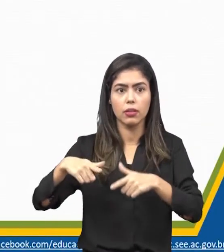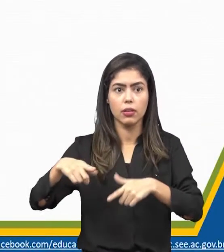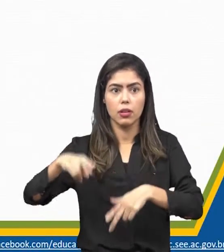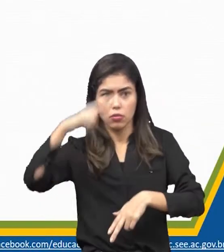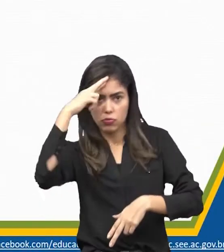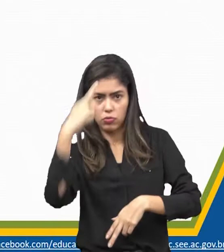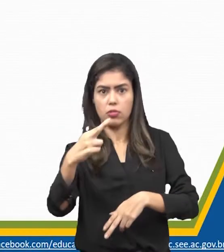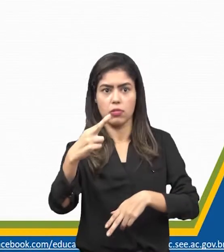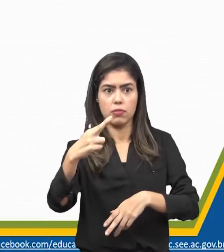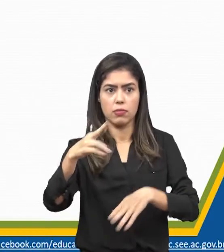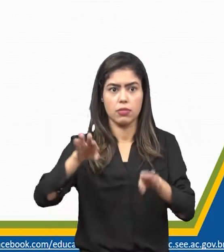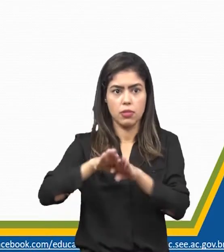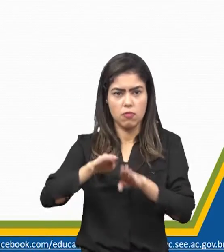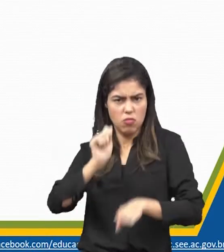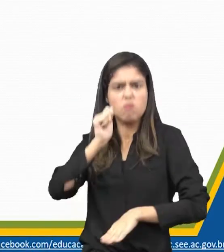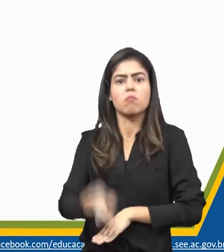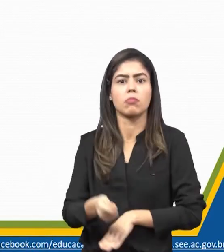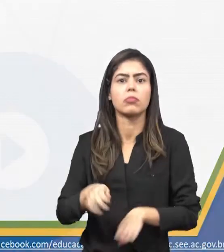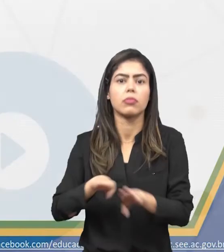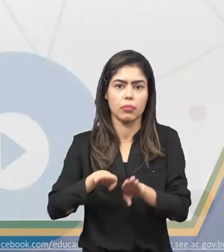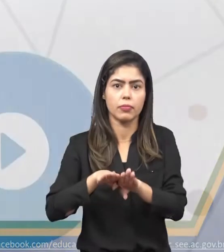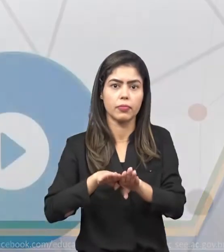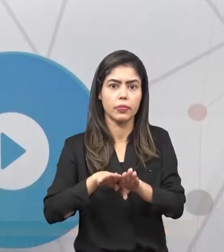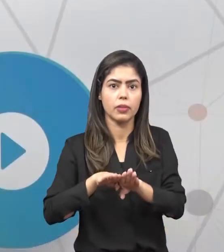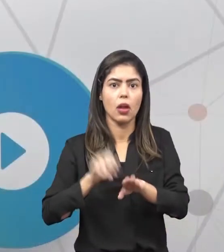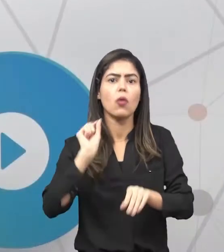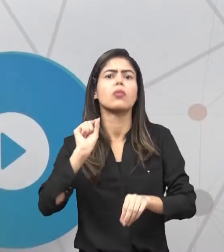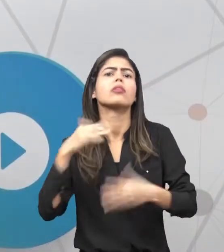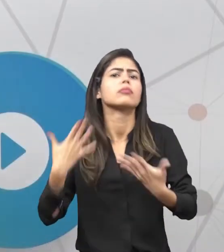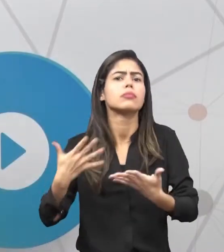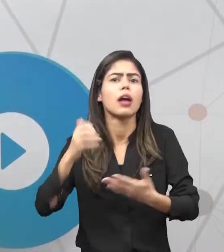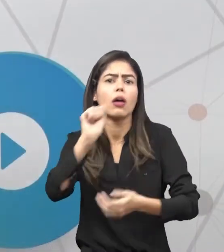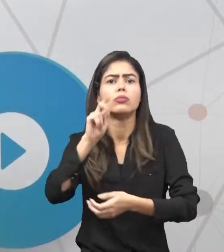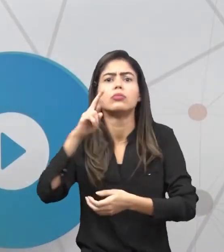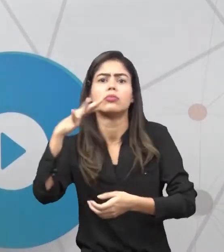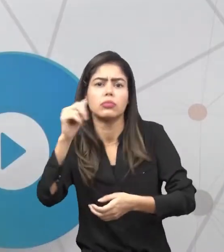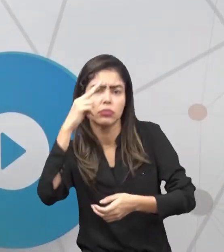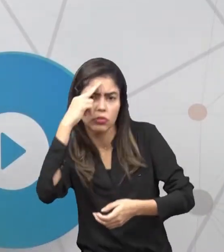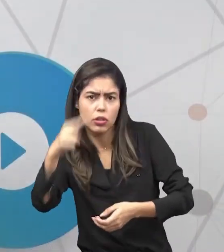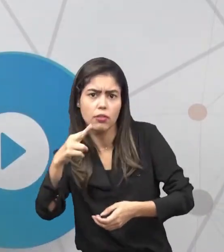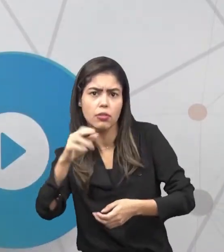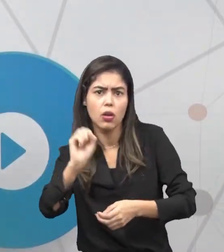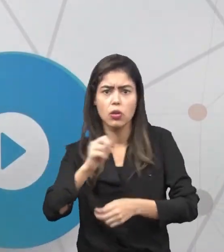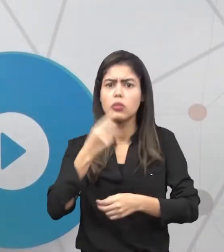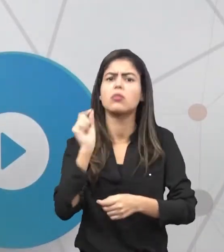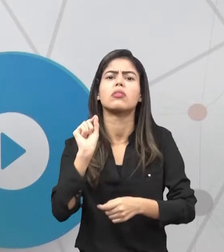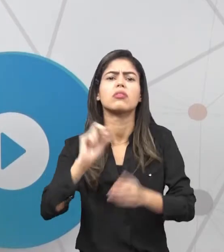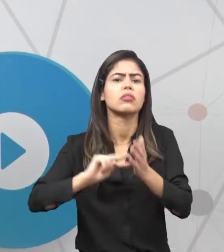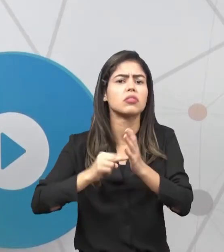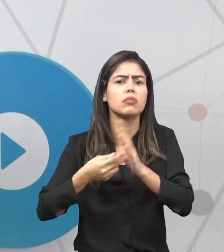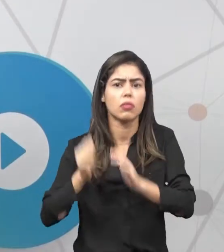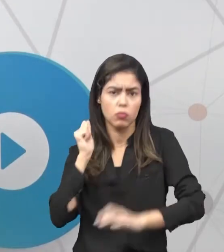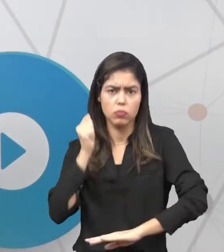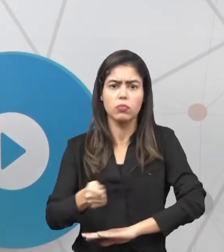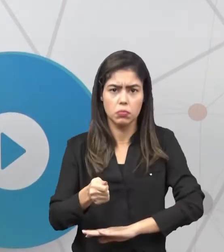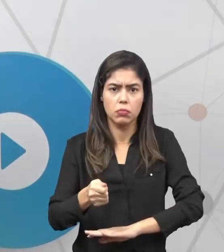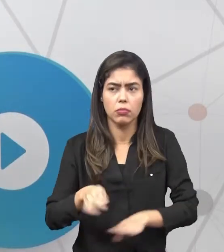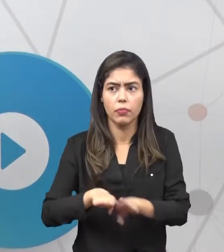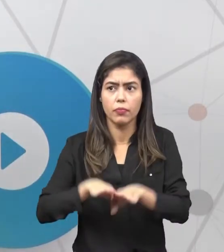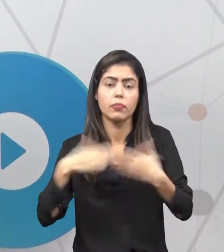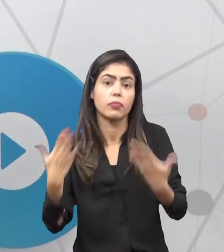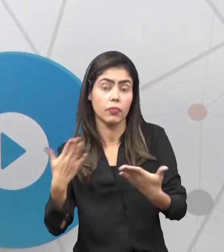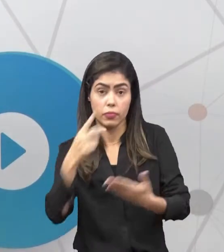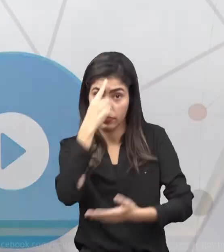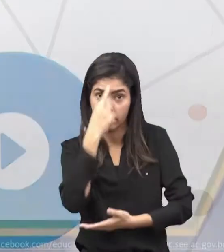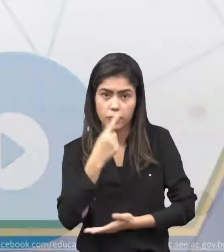e autoritarismo. O que vem a ser, então, autoridade e o que vem, então, a ser autoritarismo. Vejamos